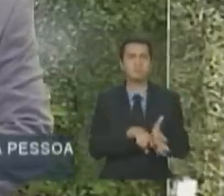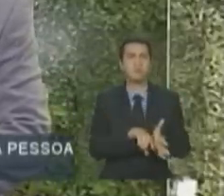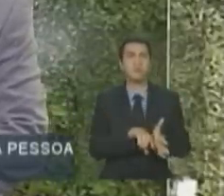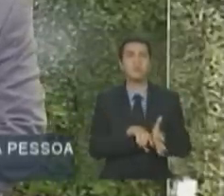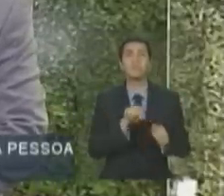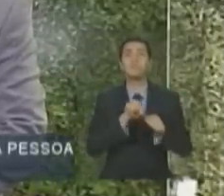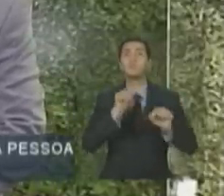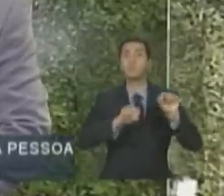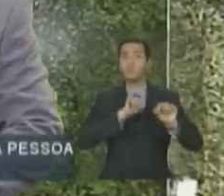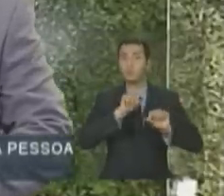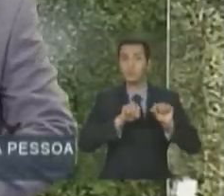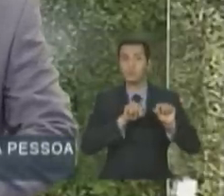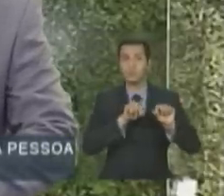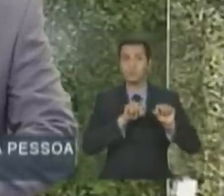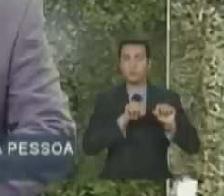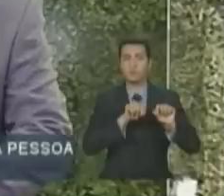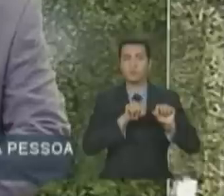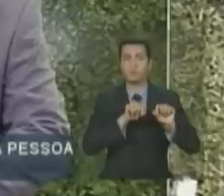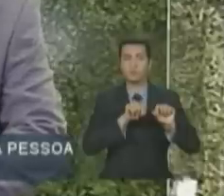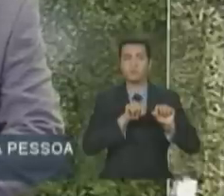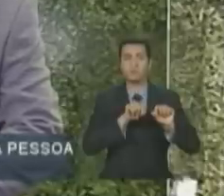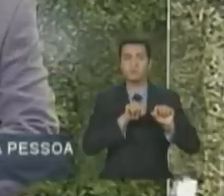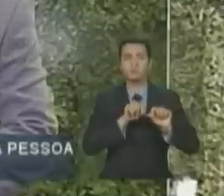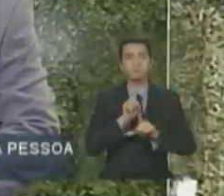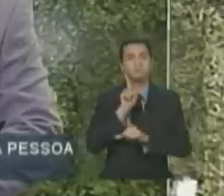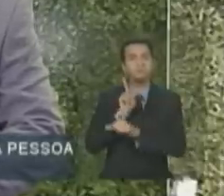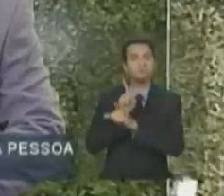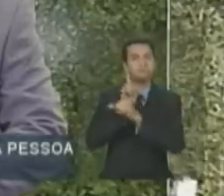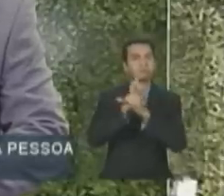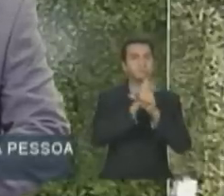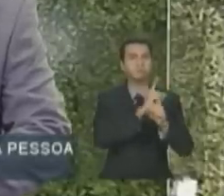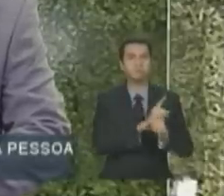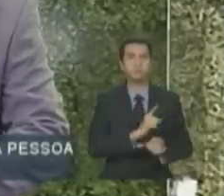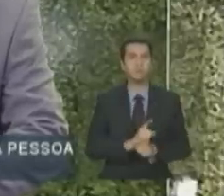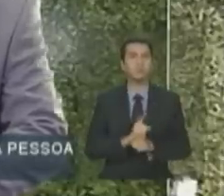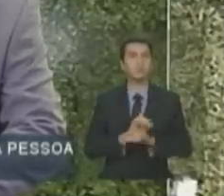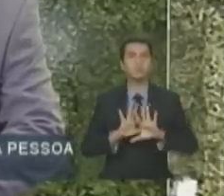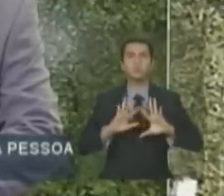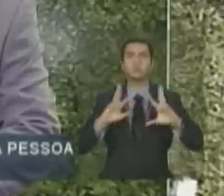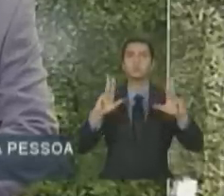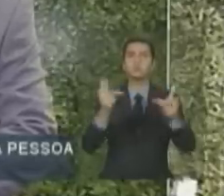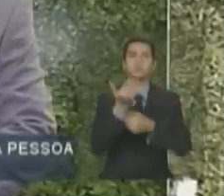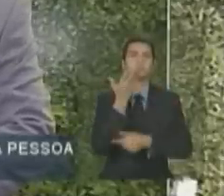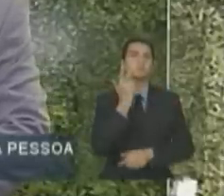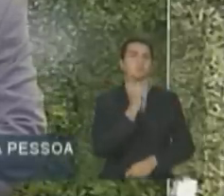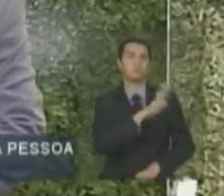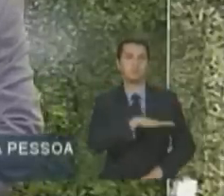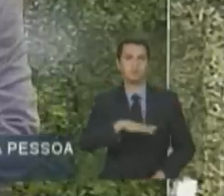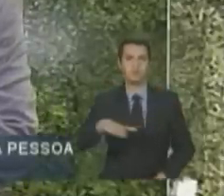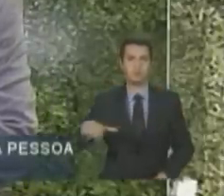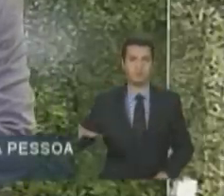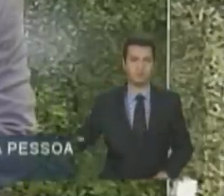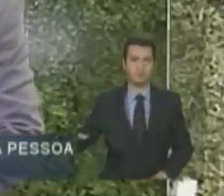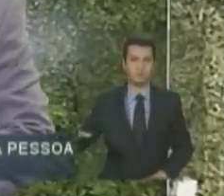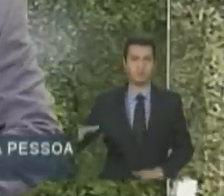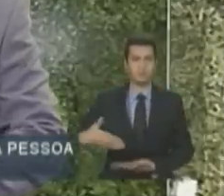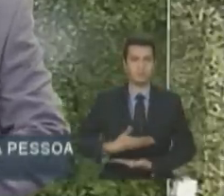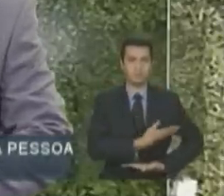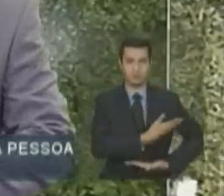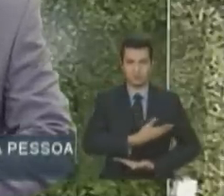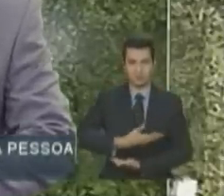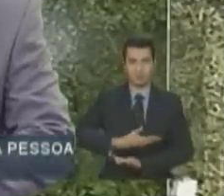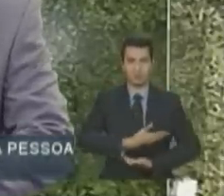responsável pelo diagnóstico de todas as crianças. Então, todas as crianças